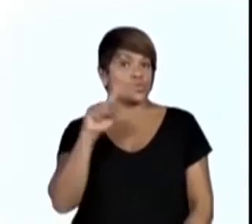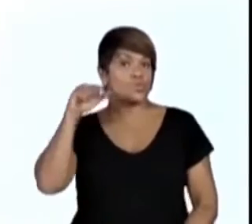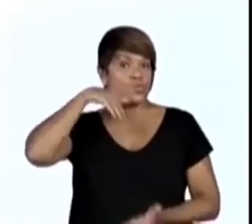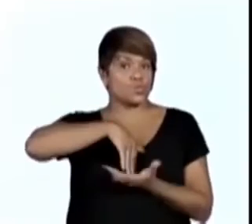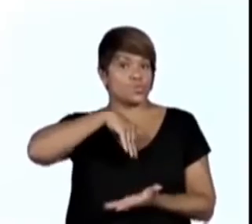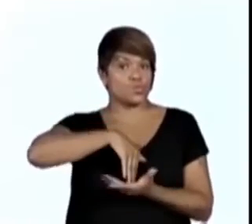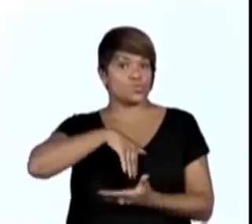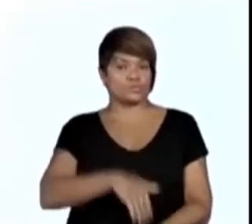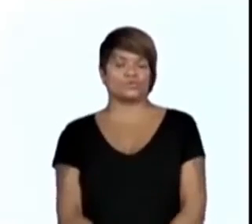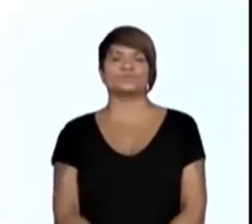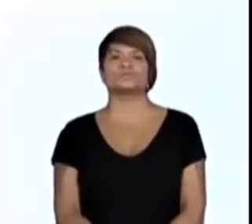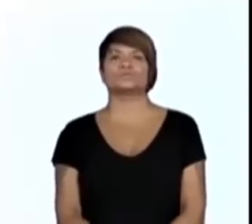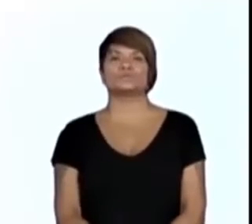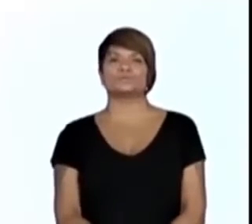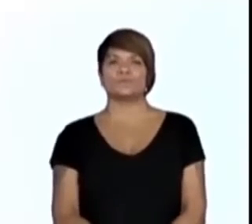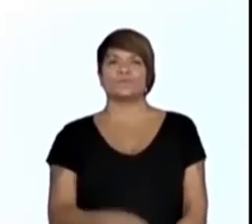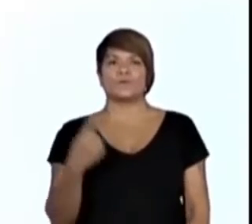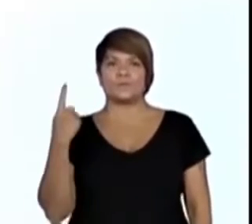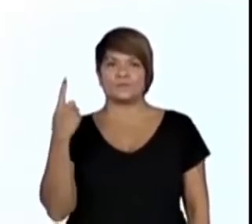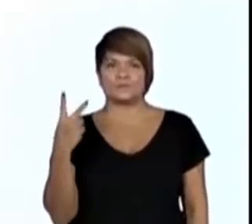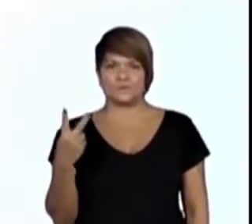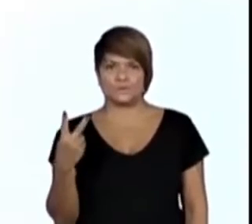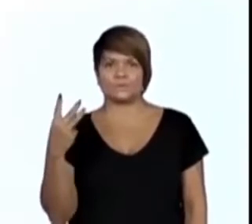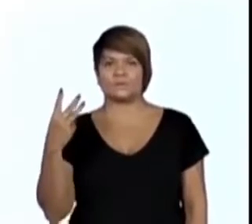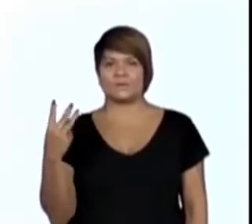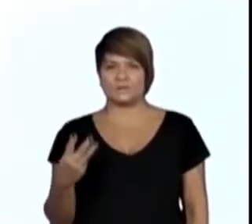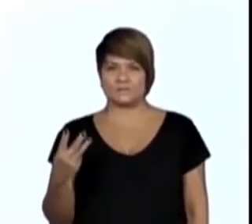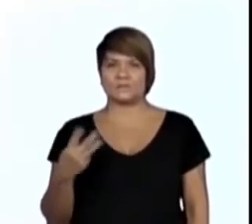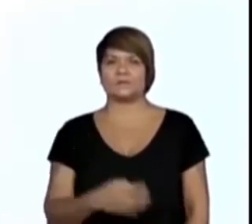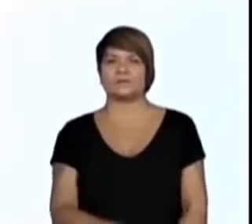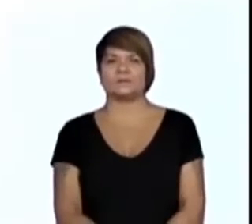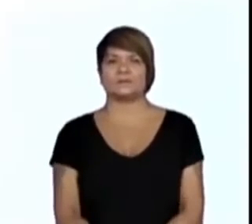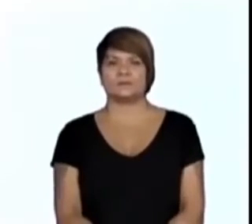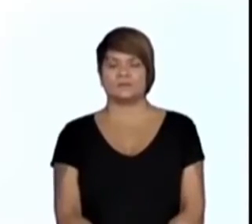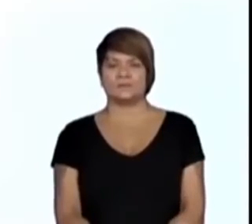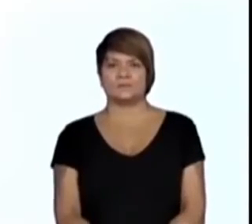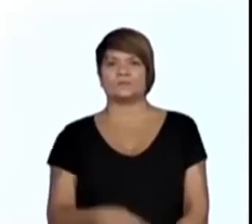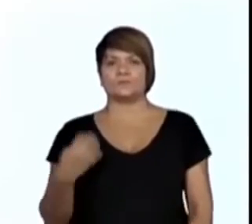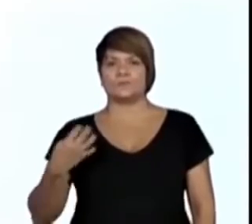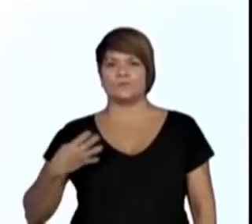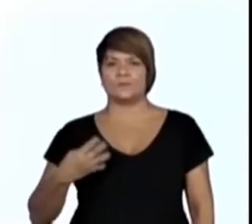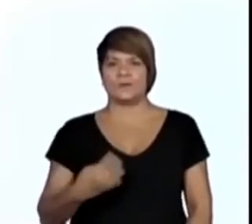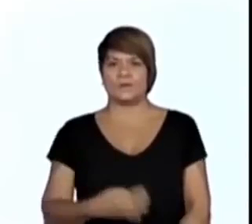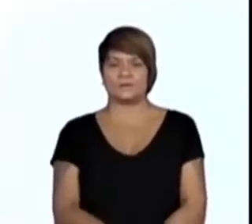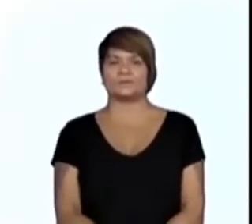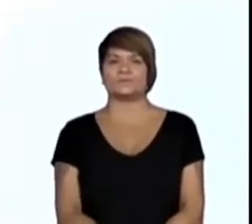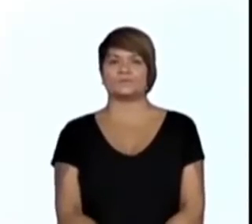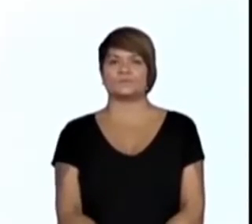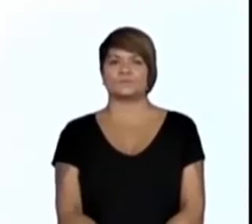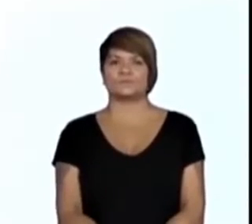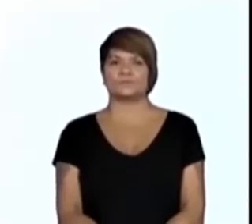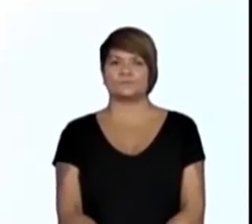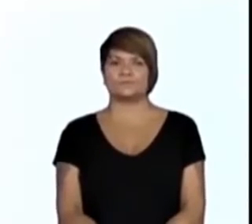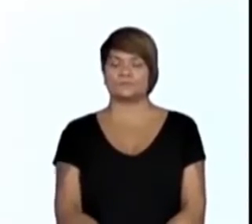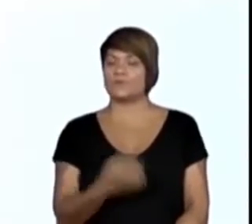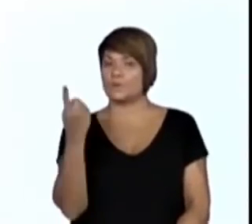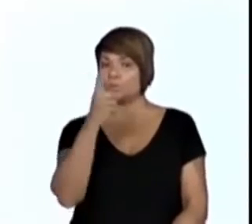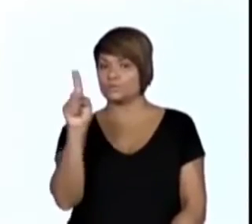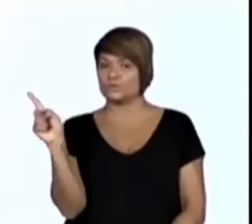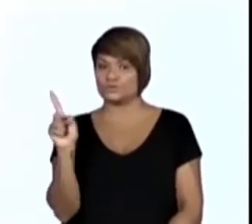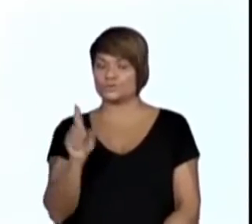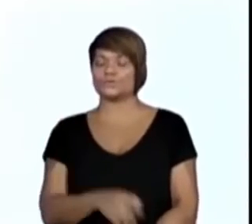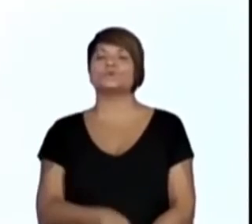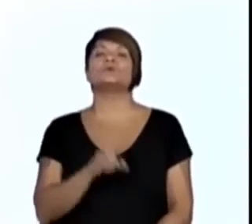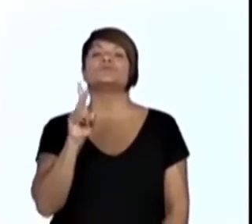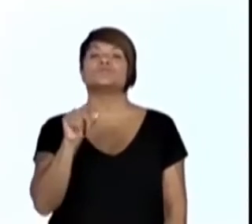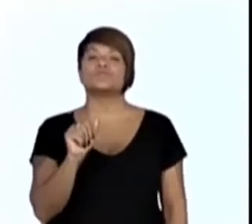pessoal, ó. Esse aqui é o primeiro, segundo, terceiro, quarto, é o último. Que